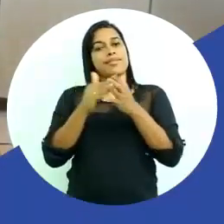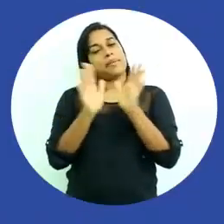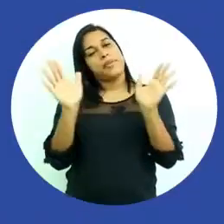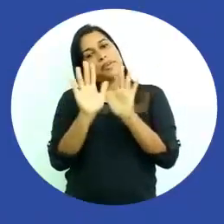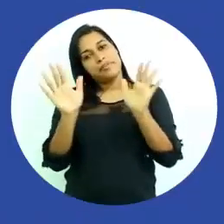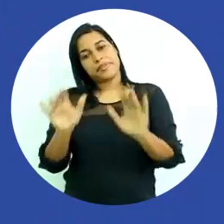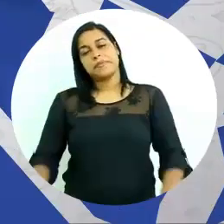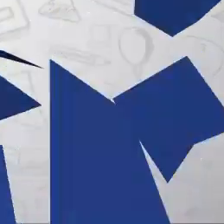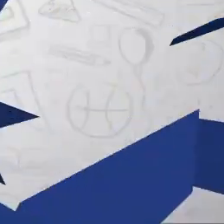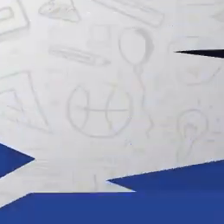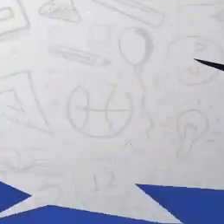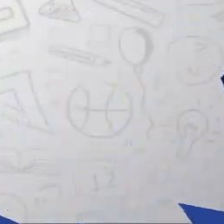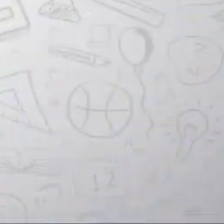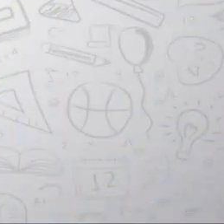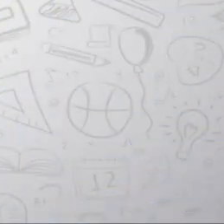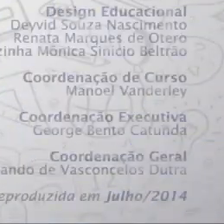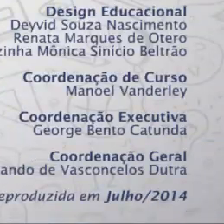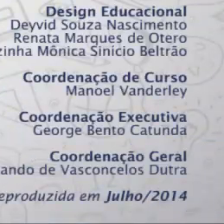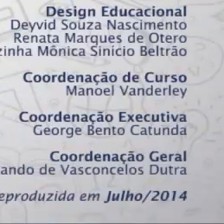mais!